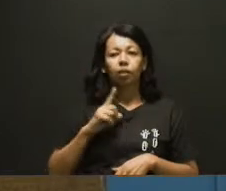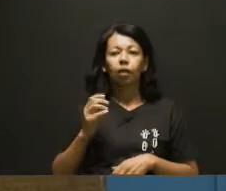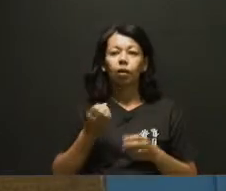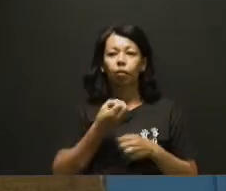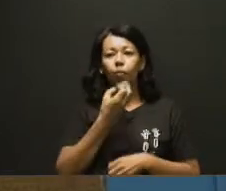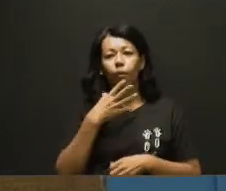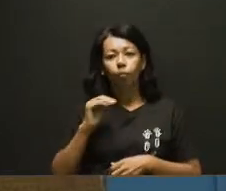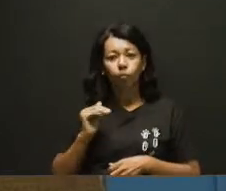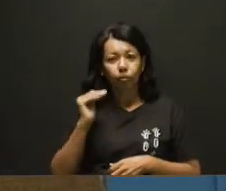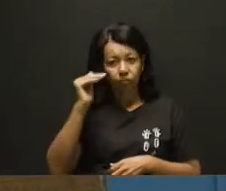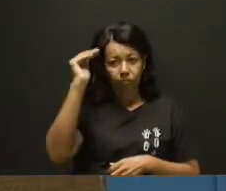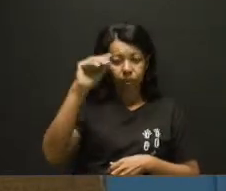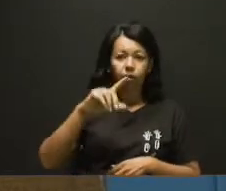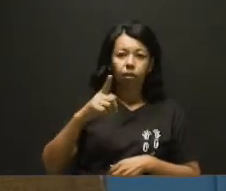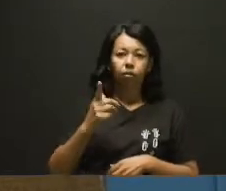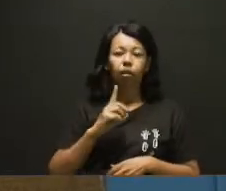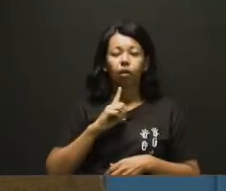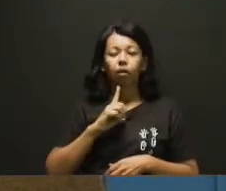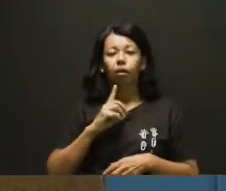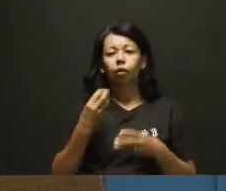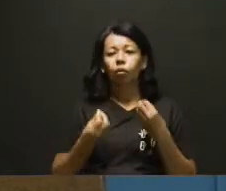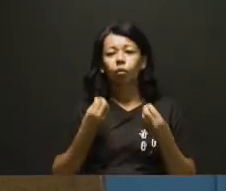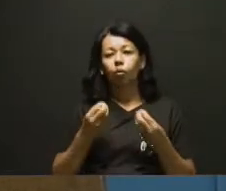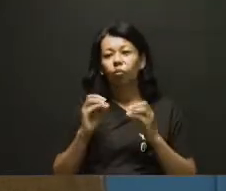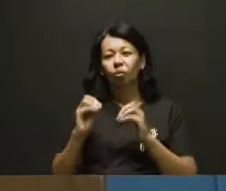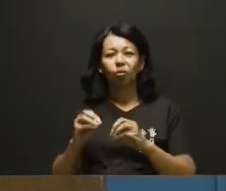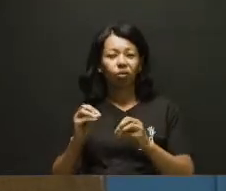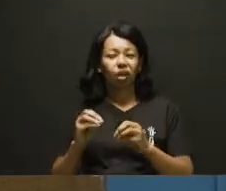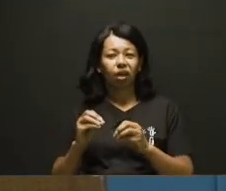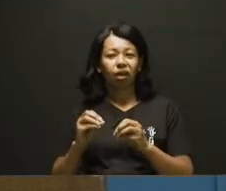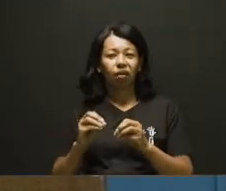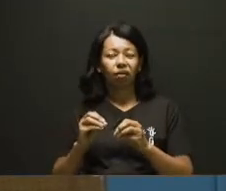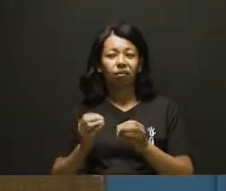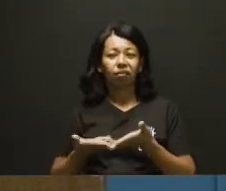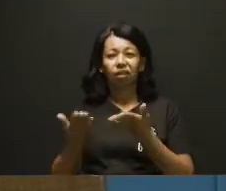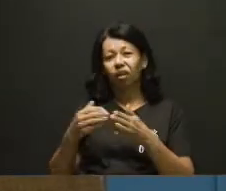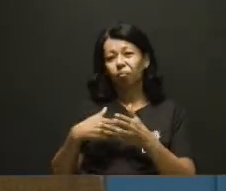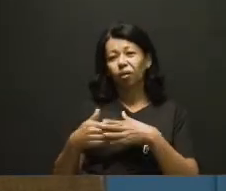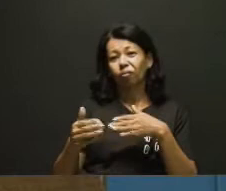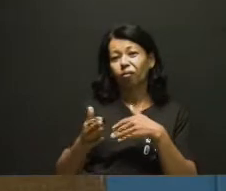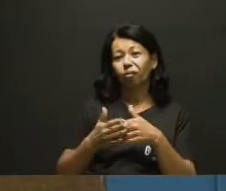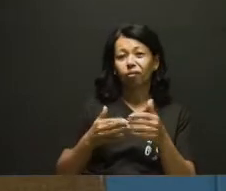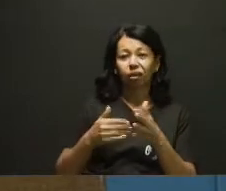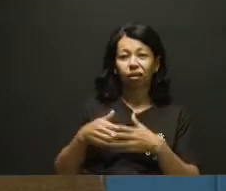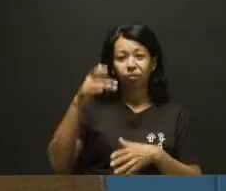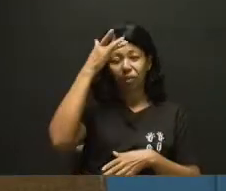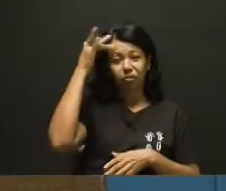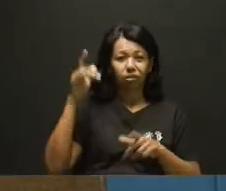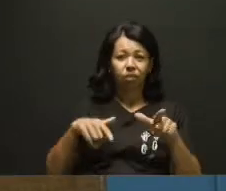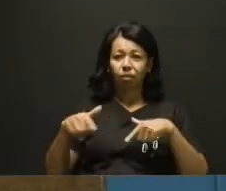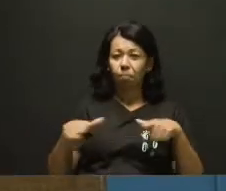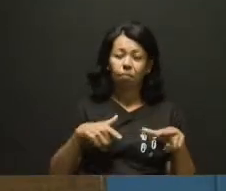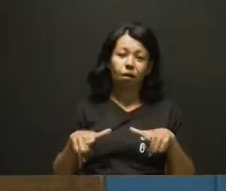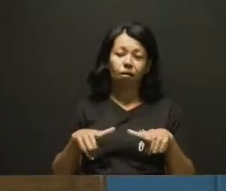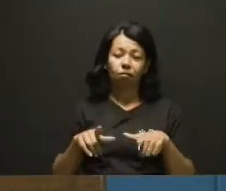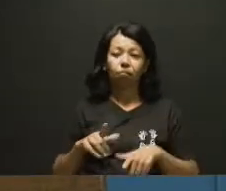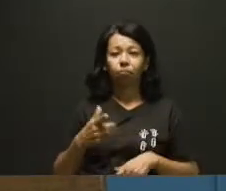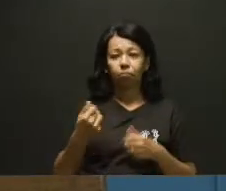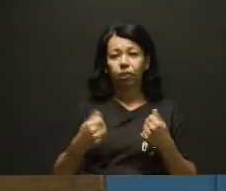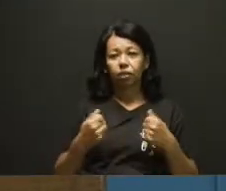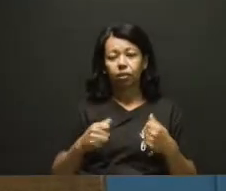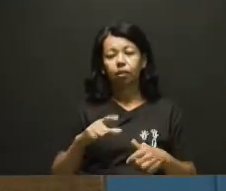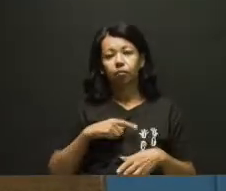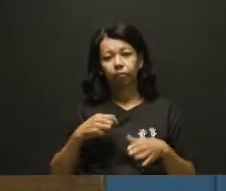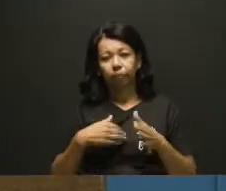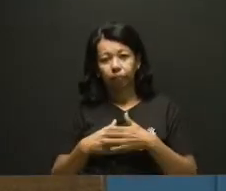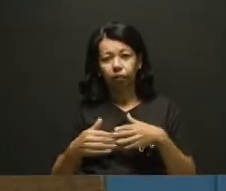como a gente jogar essas pessoas a mão de qualquer um é terapeuta que haja somente com o amor tem que ter